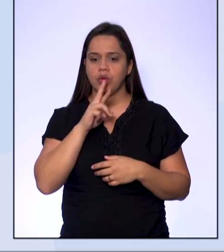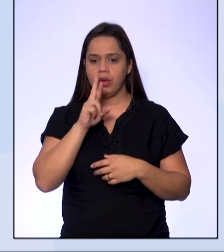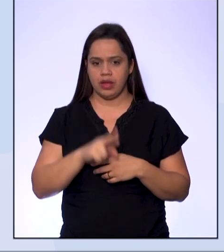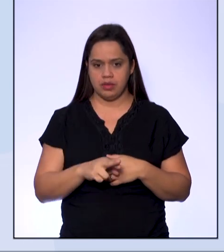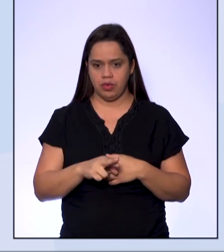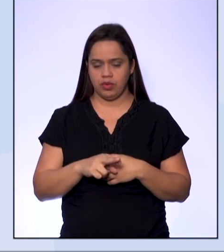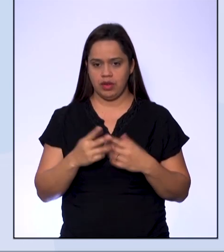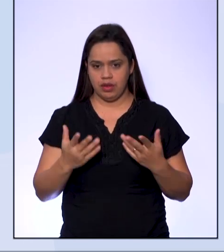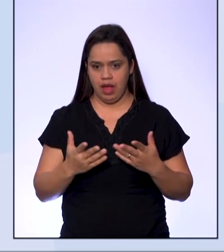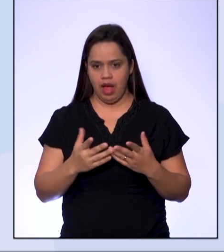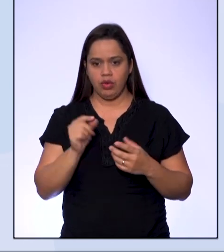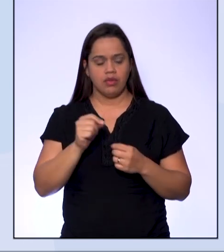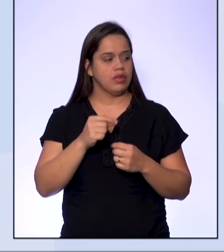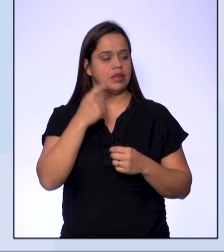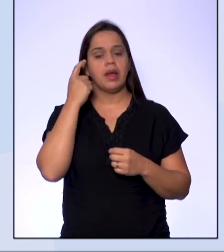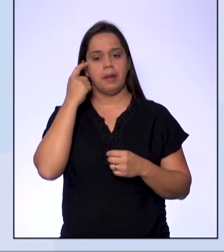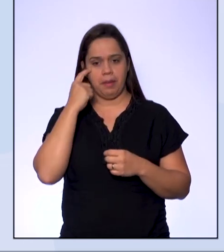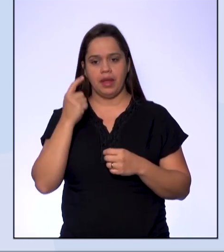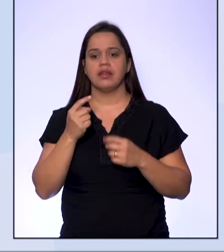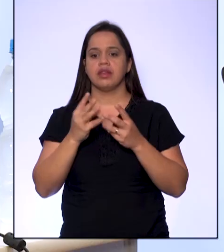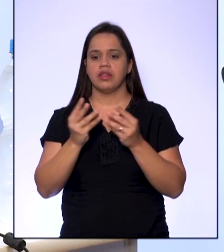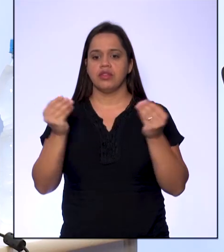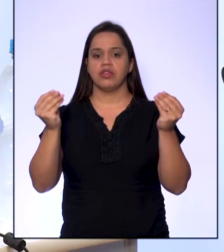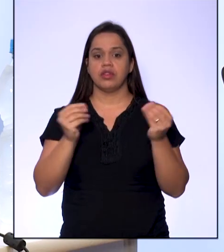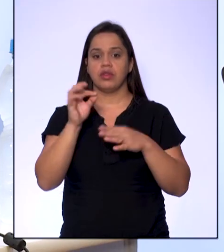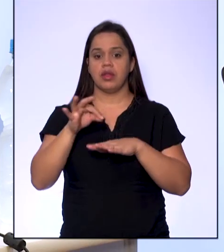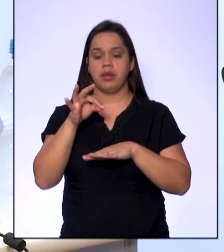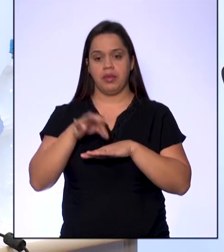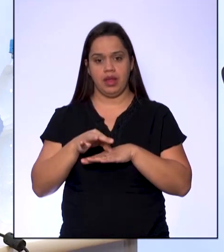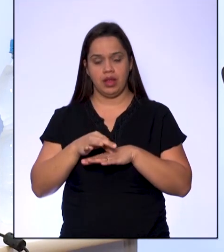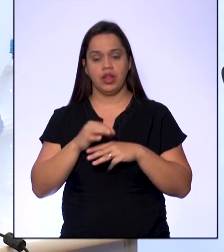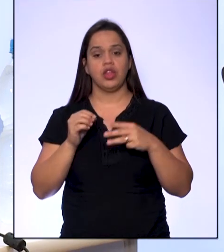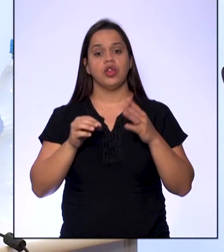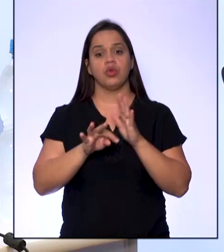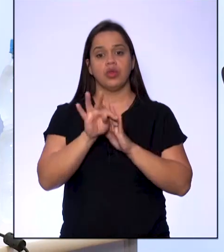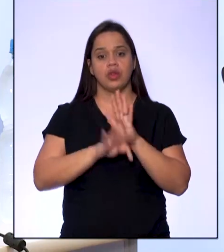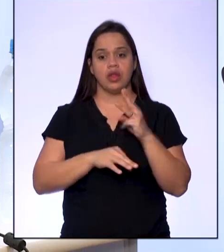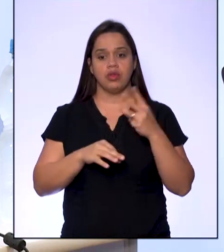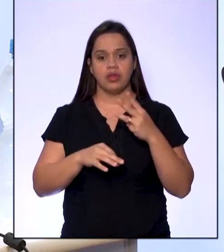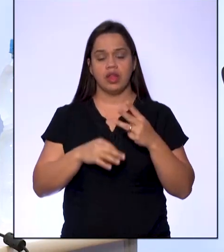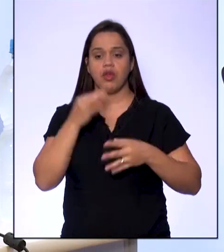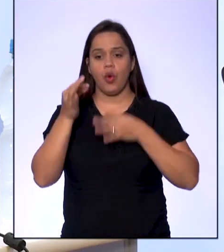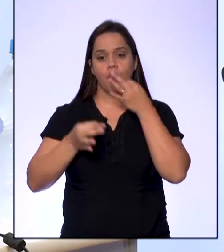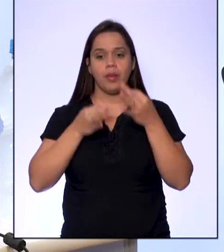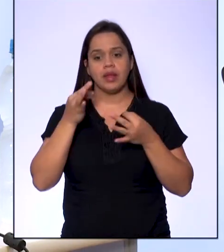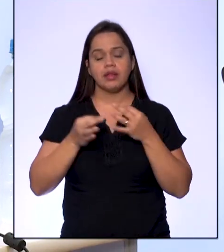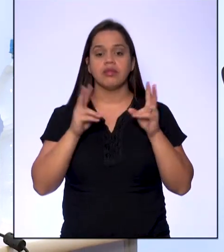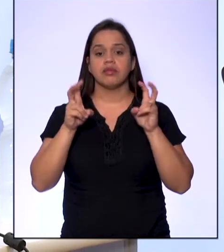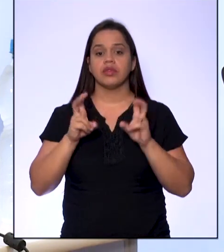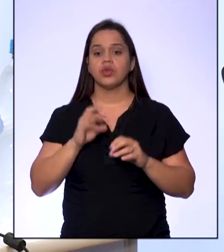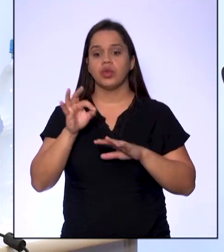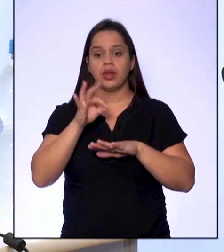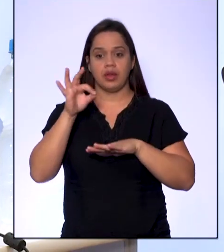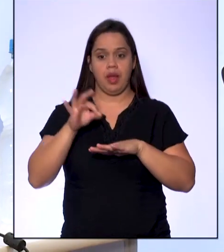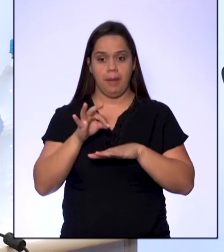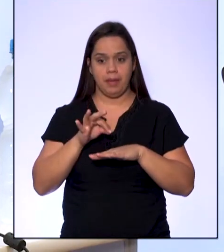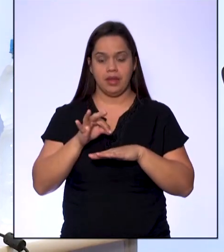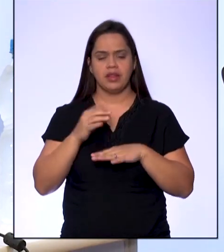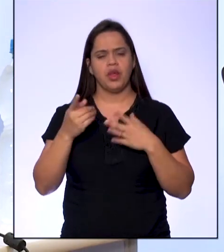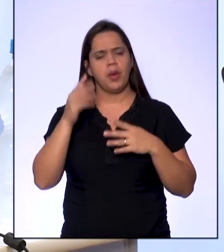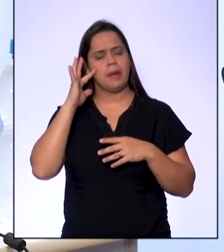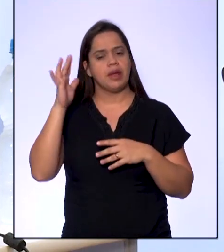Então, pensem aí no texto 1, que ela fala da extinção, e no texto 3, que ela faz o comentário a respeito das abelhas. Então, imagine que